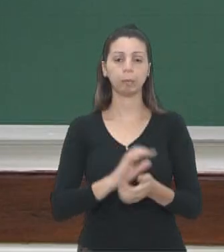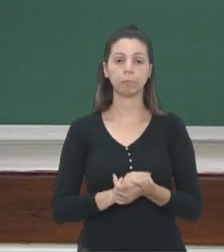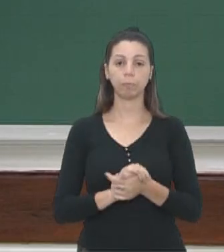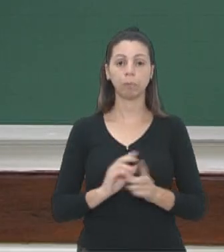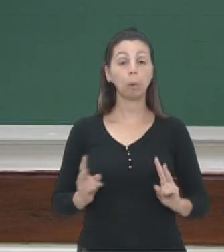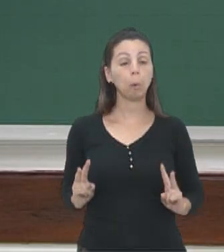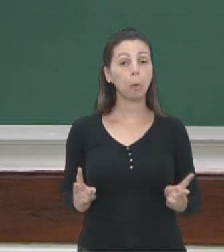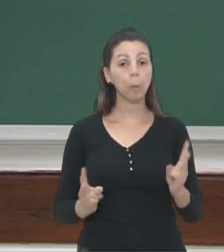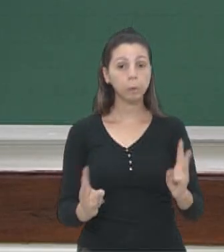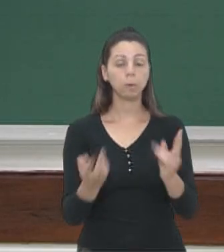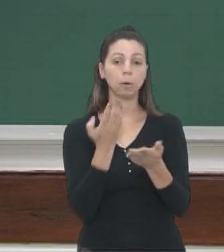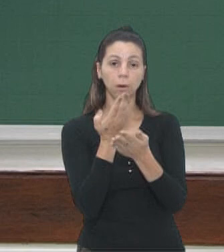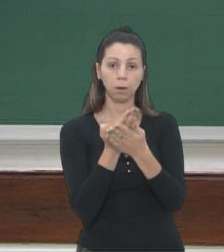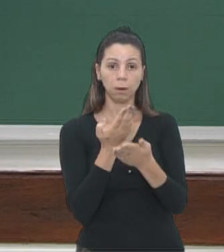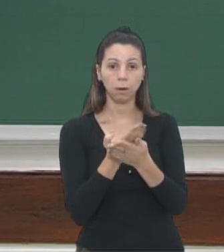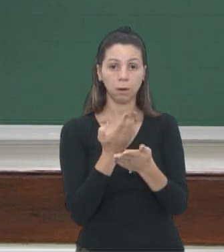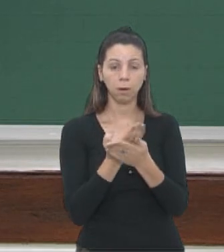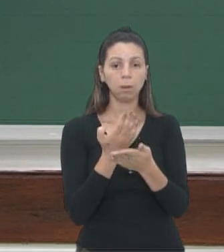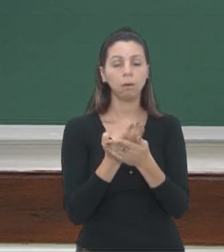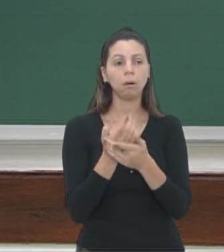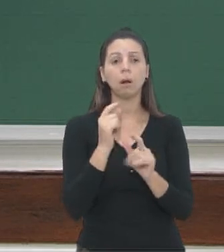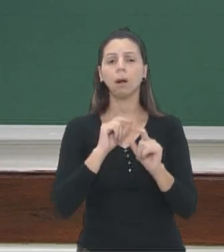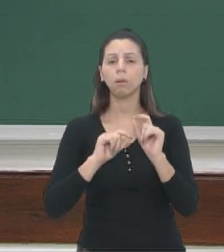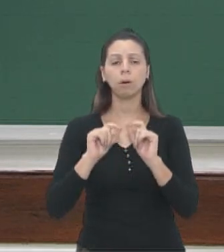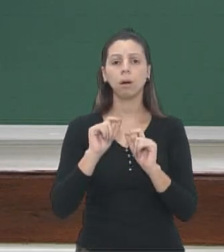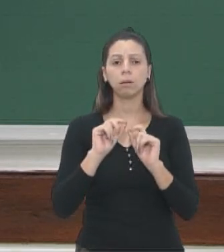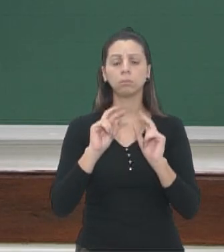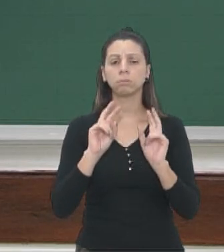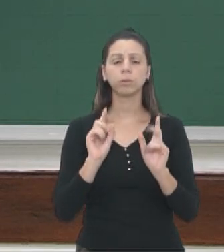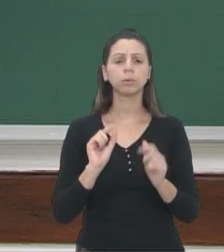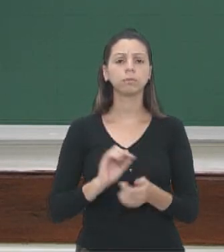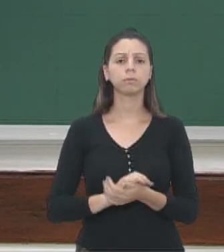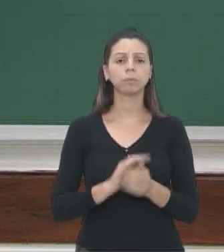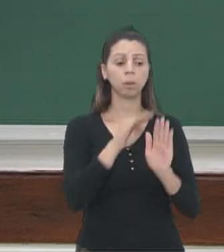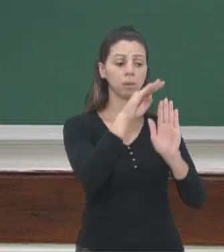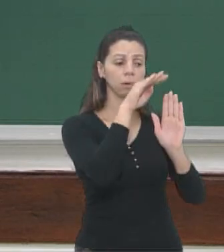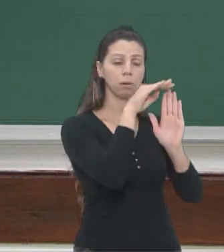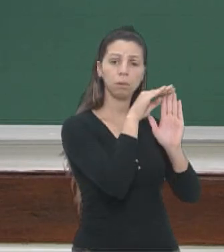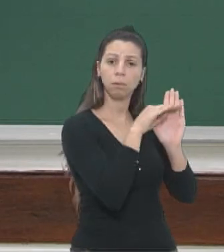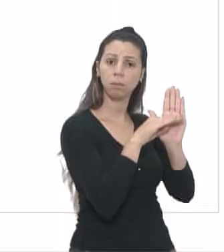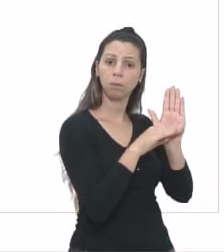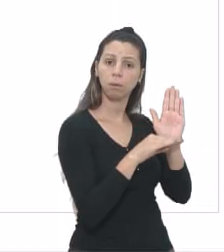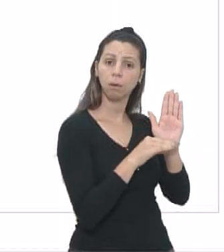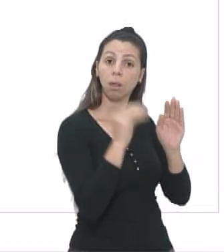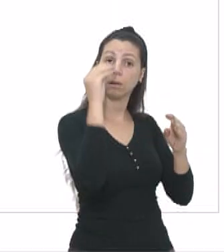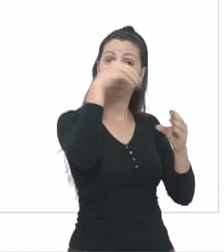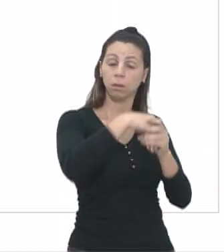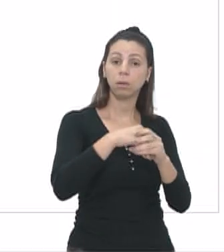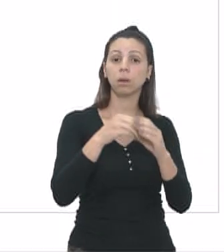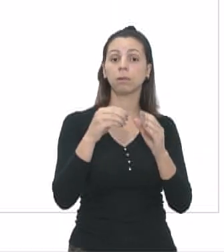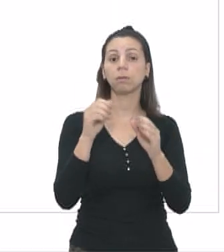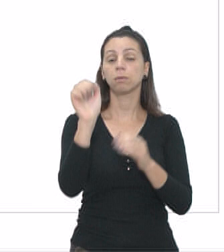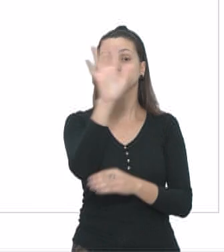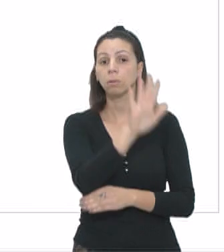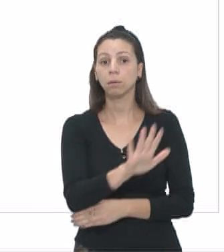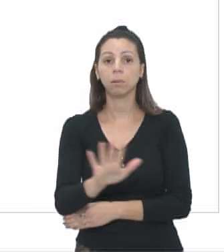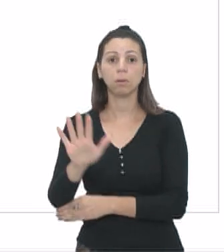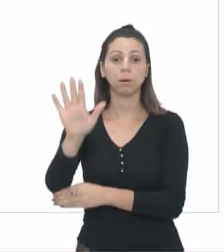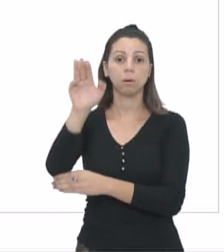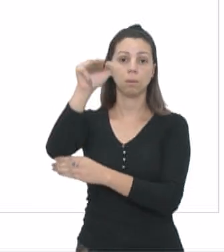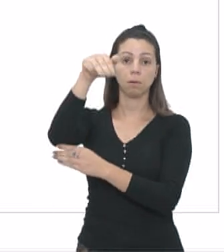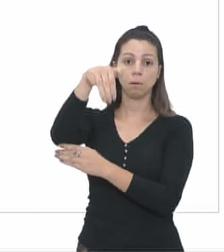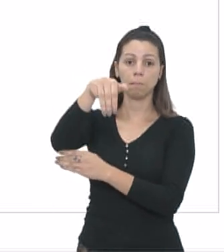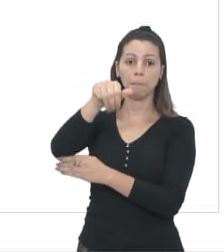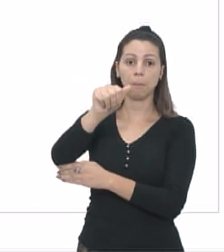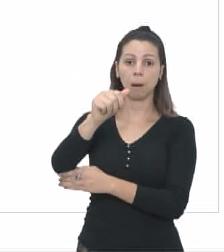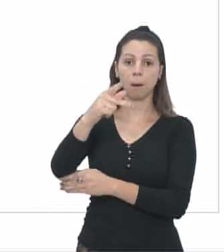continuidade aqui à nossa aula, o que a gente vai ver agora? A gente vai ver os elementos que compõem um mapa. E o primeiro elemento que eu destaco para você ali, ó, é o